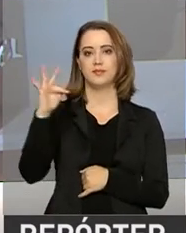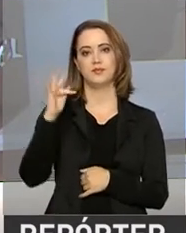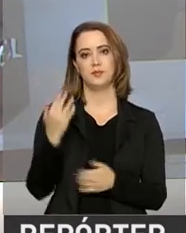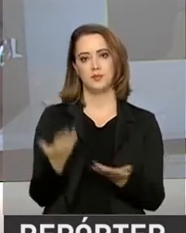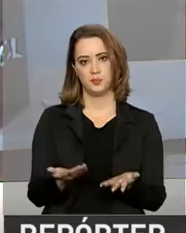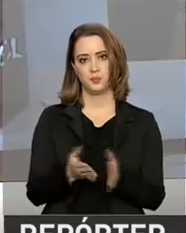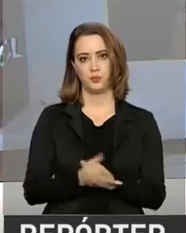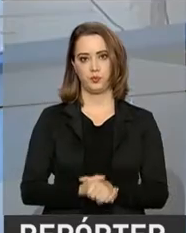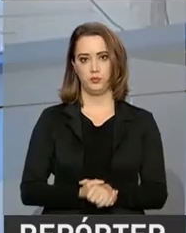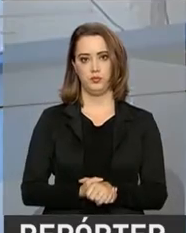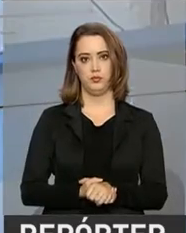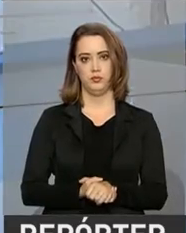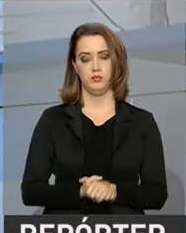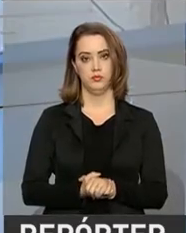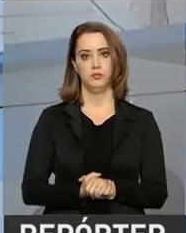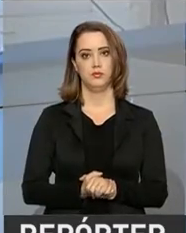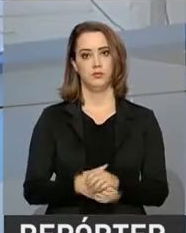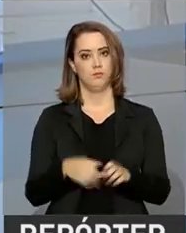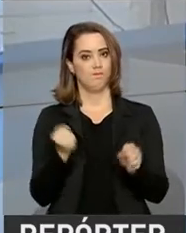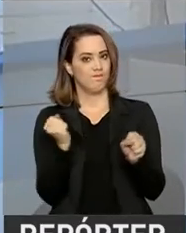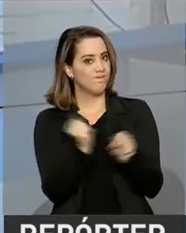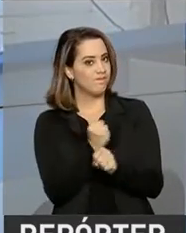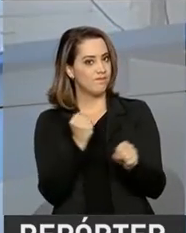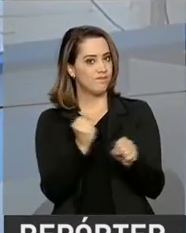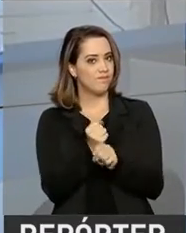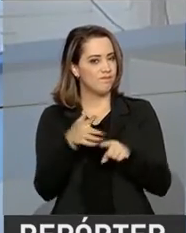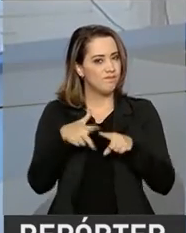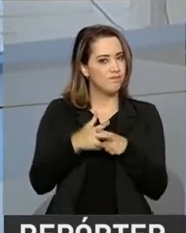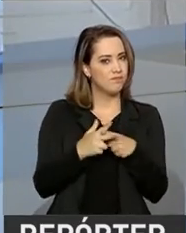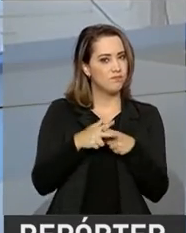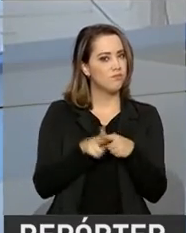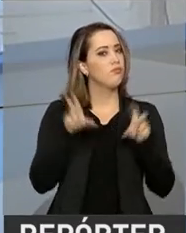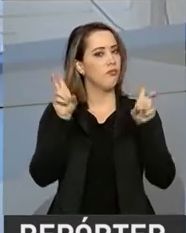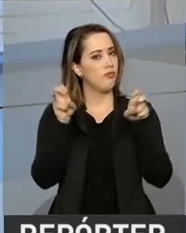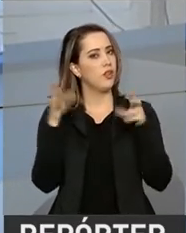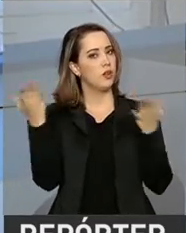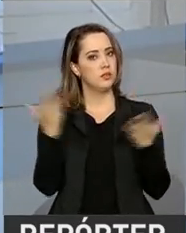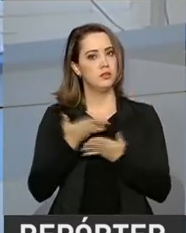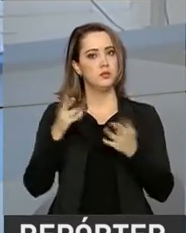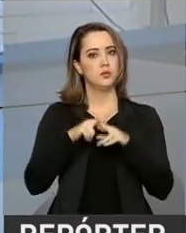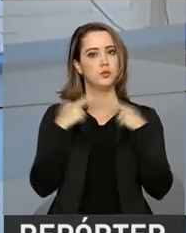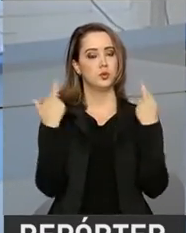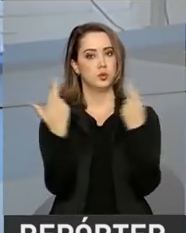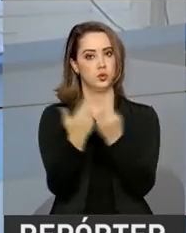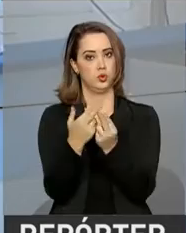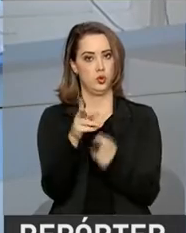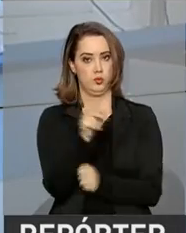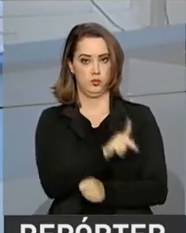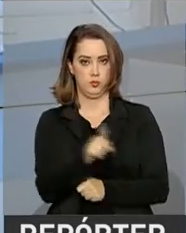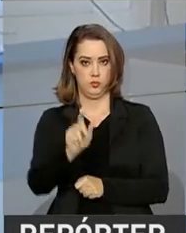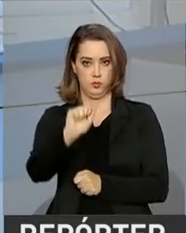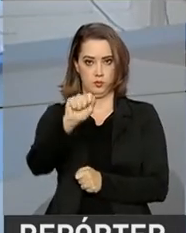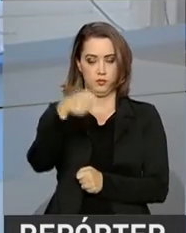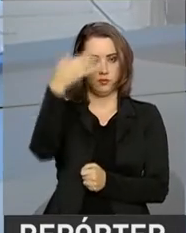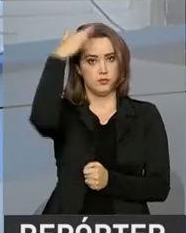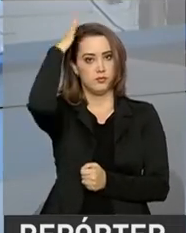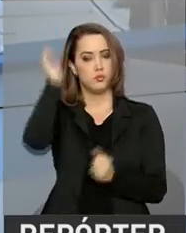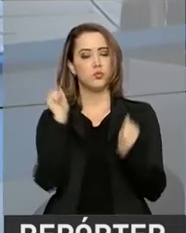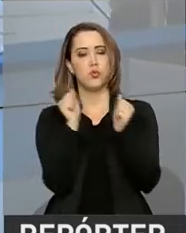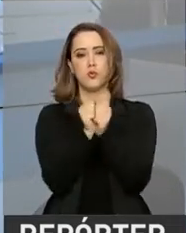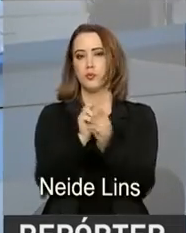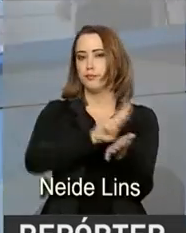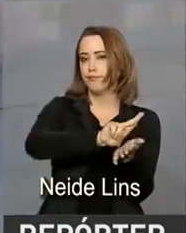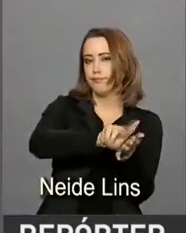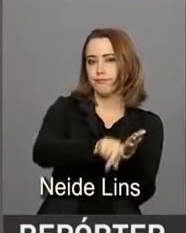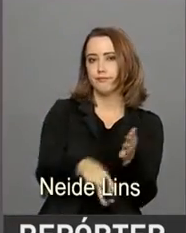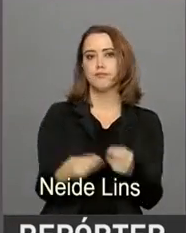governo federal em infraestrutura foi o tema de uma reunião hoje entre o presidente em exercício michel temer e ministros